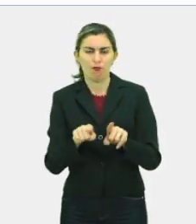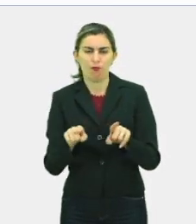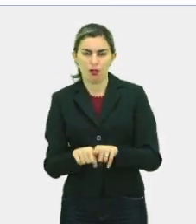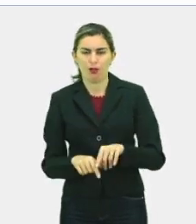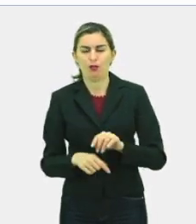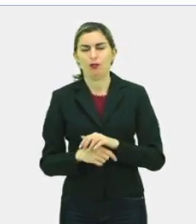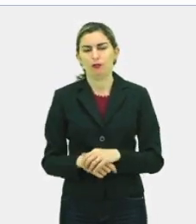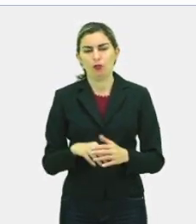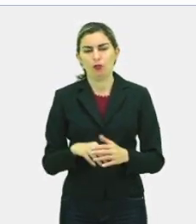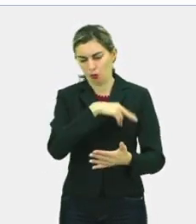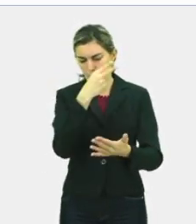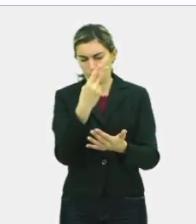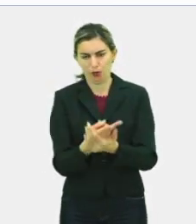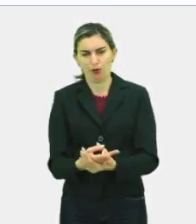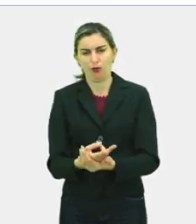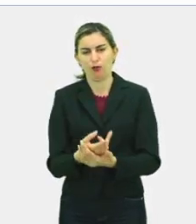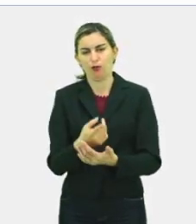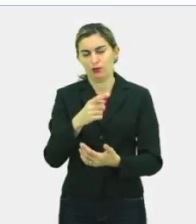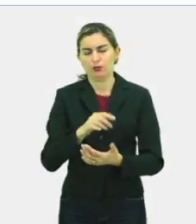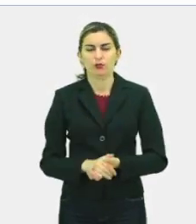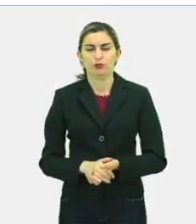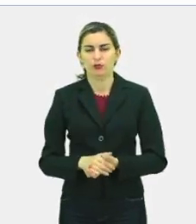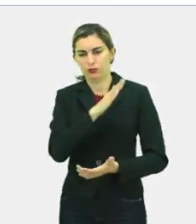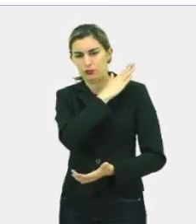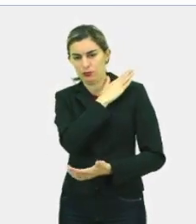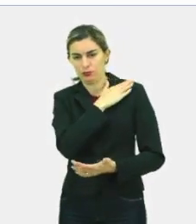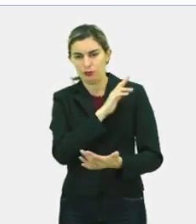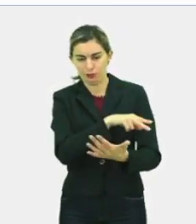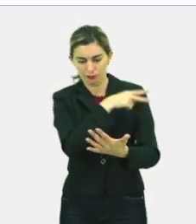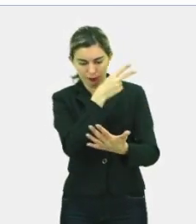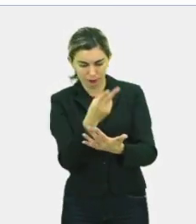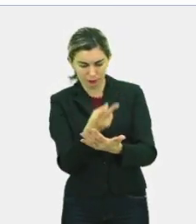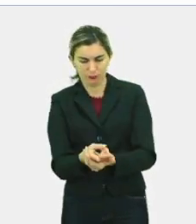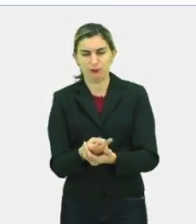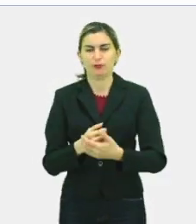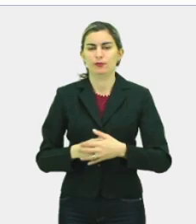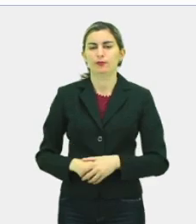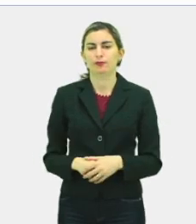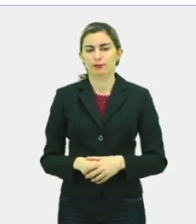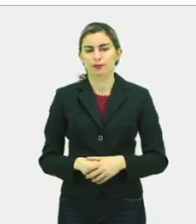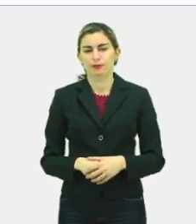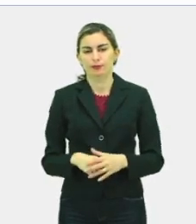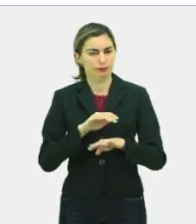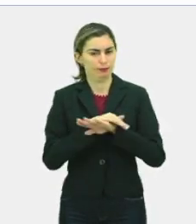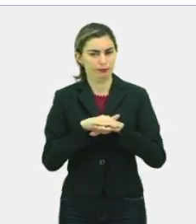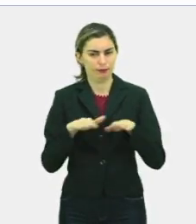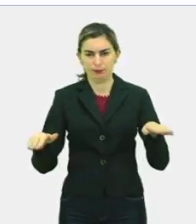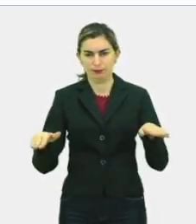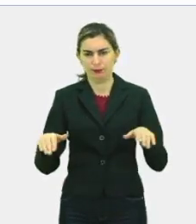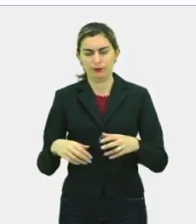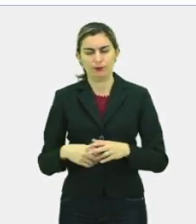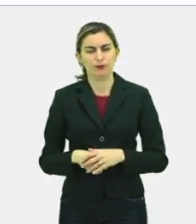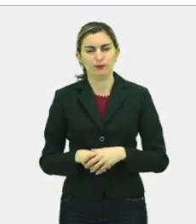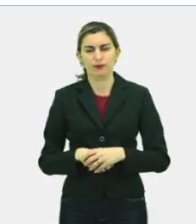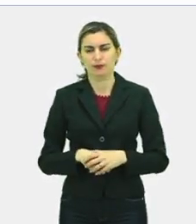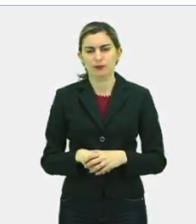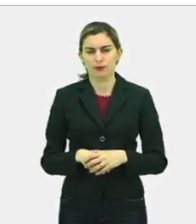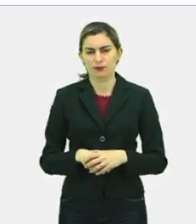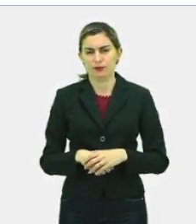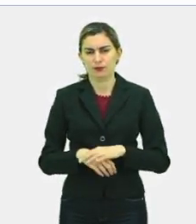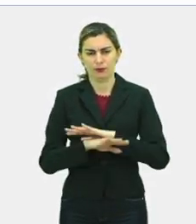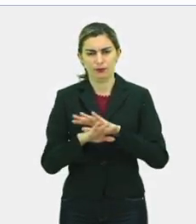mesmo, também colocando as costas dele no solo, né? É Ippon, acabou a luta aí.